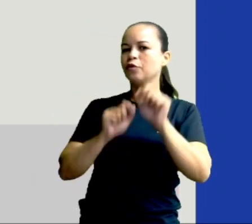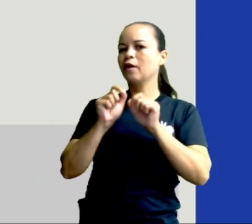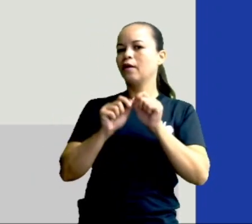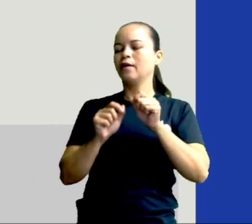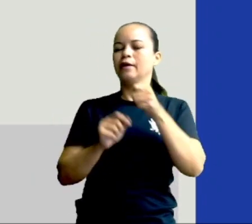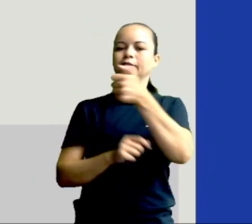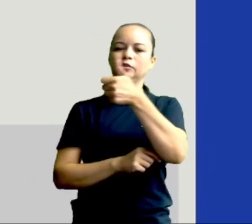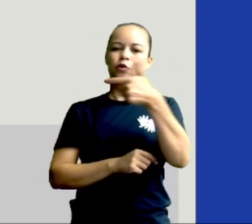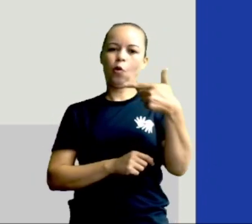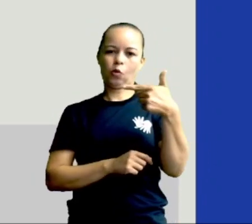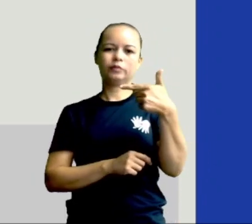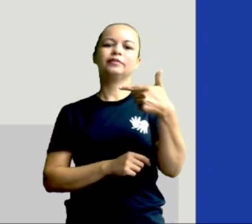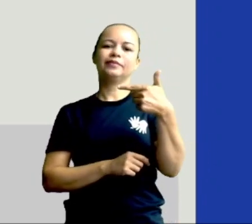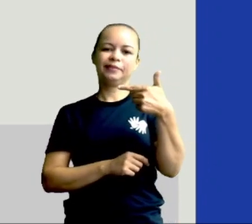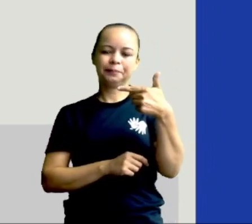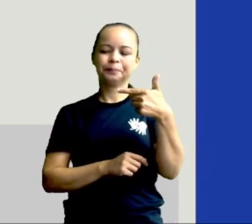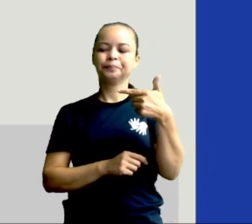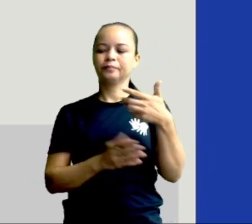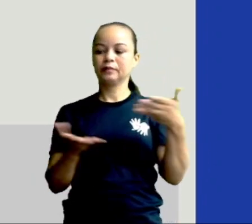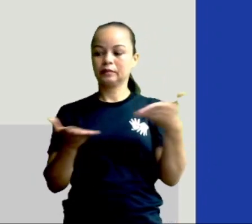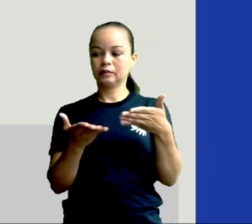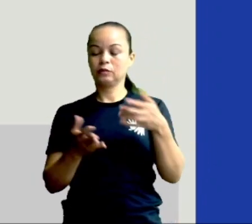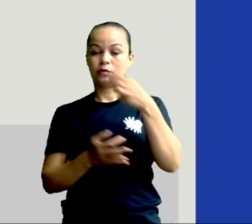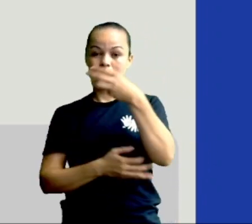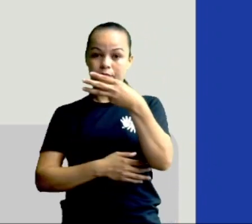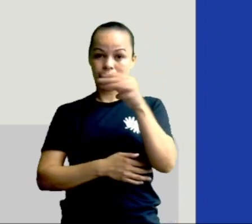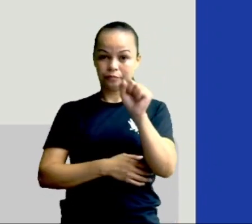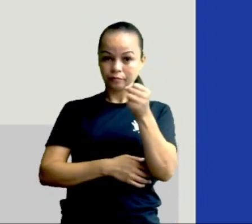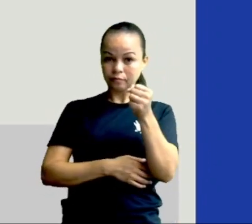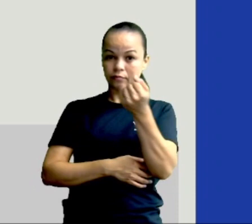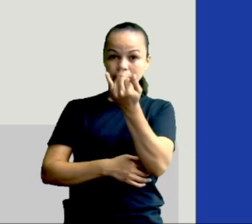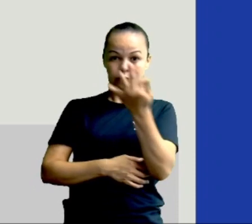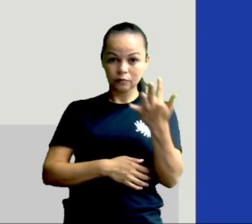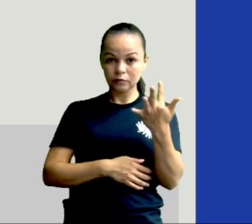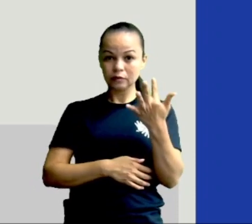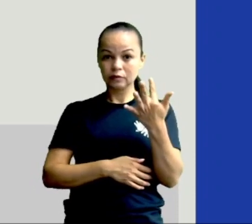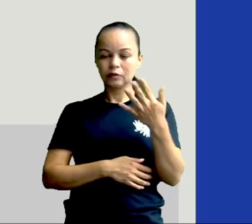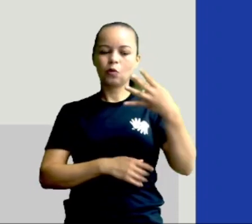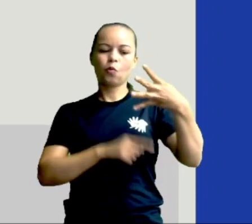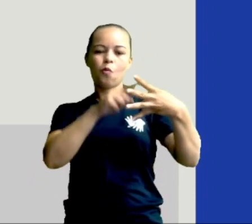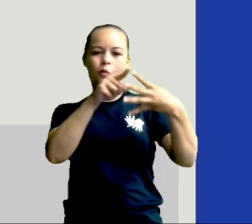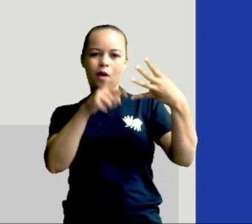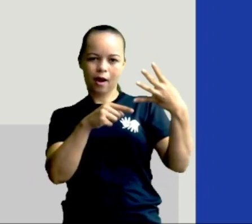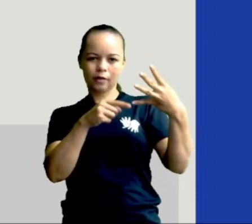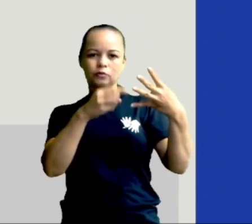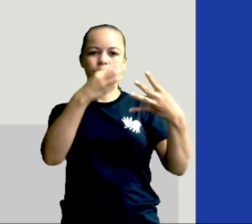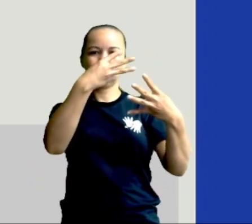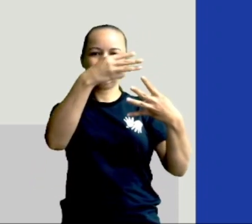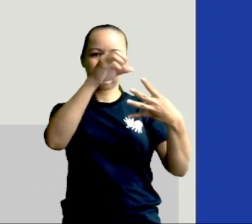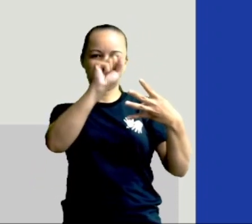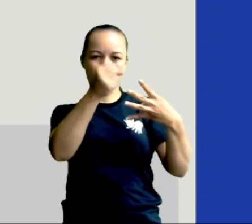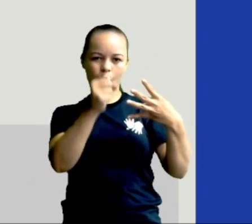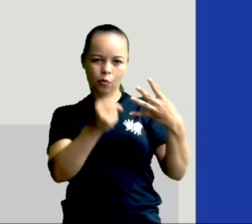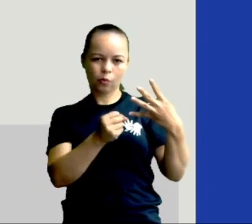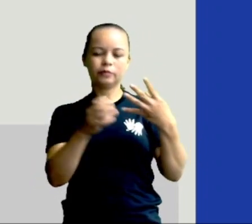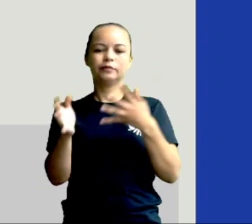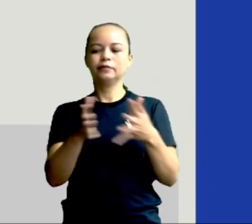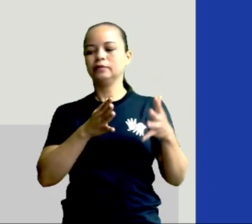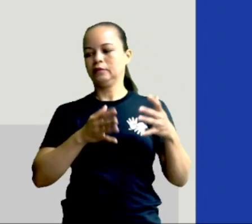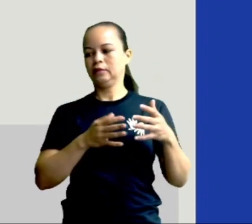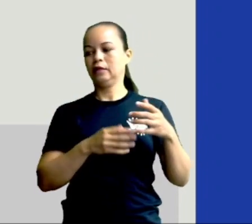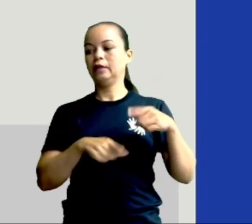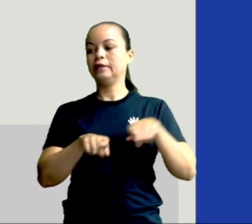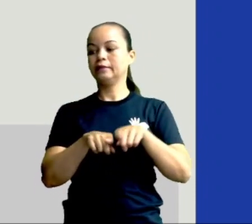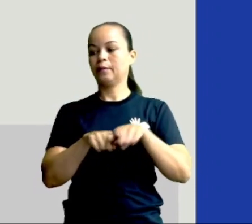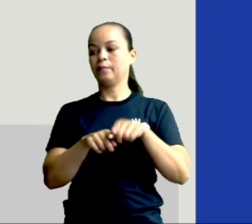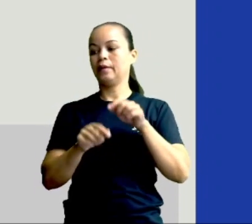12, não é? Então vamos ver agora o 38. Quantas tem? 4 repetições. E o 39, 2 repetições.